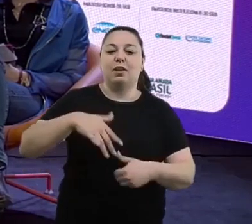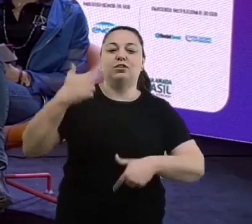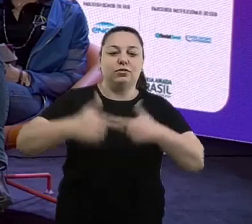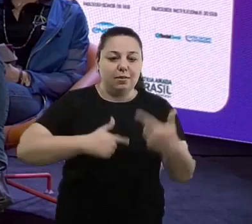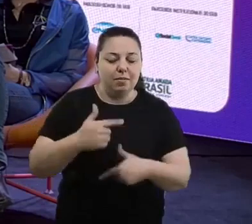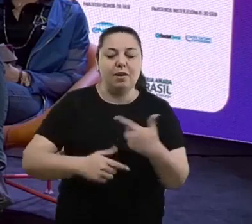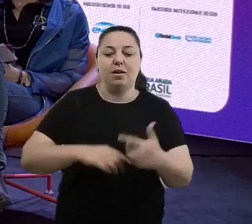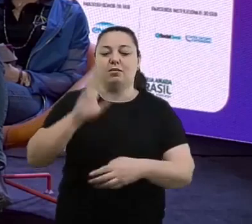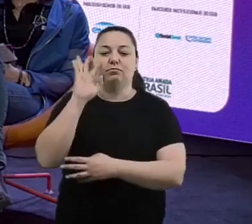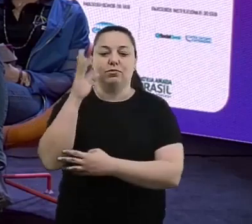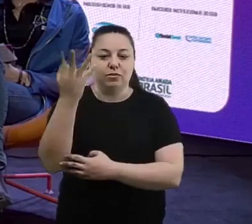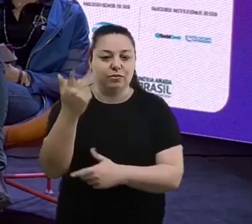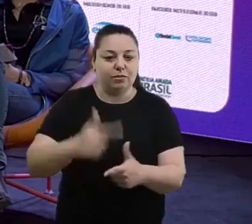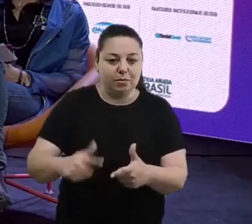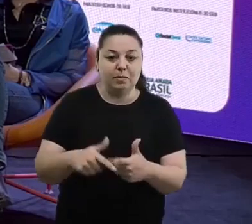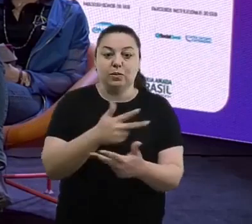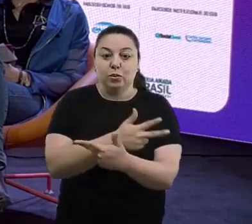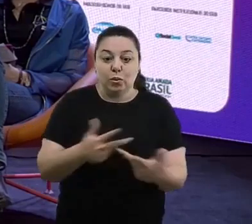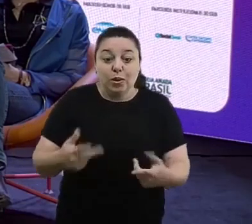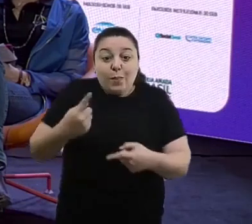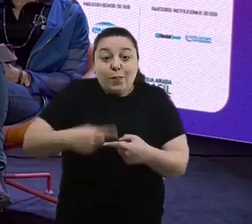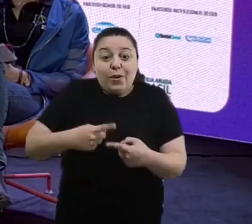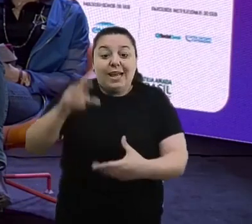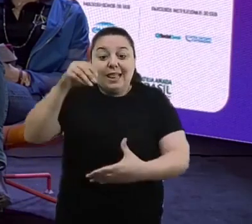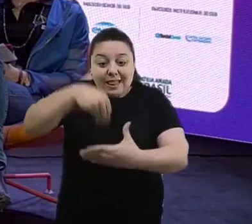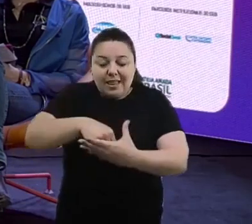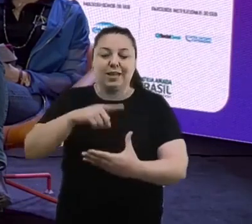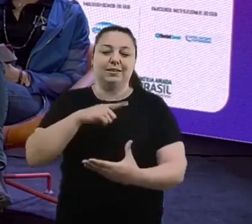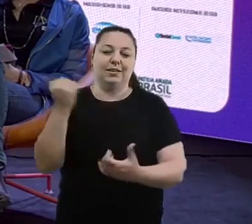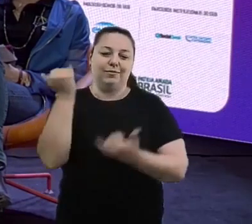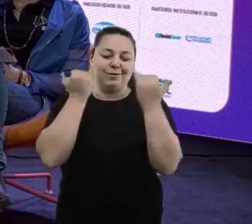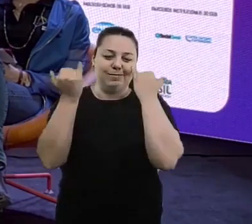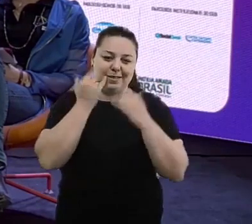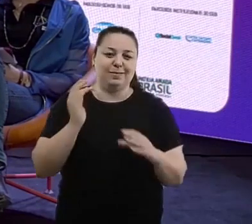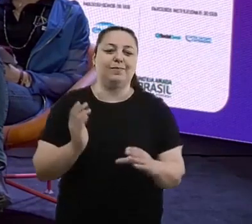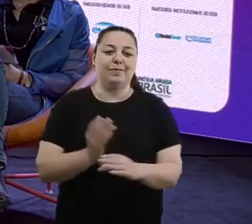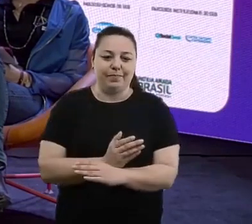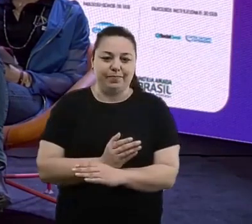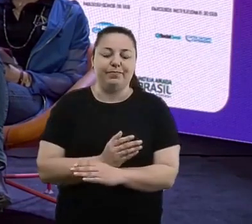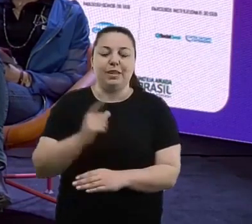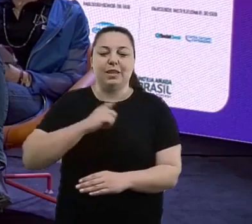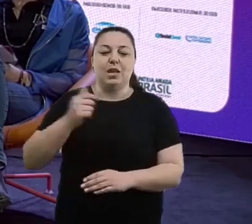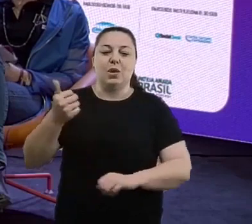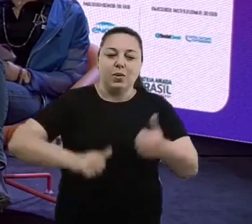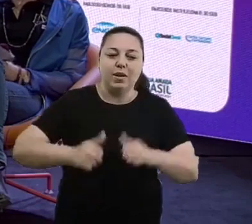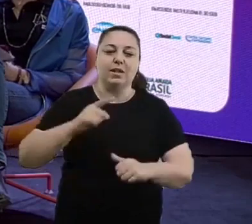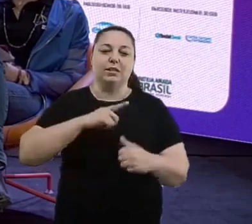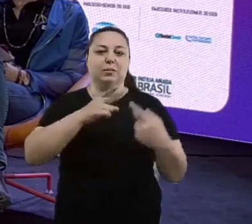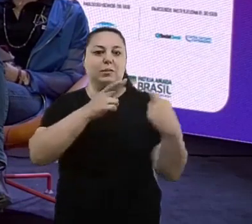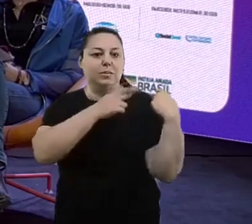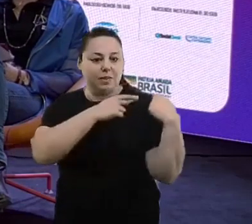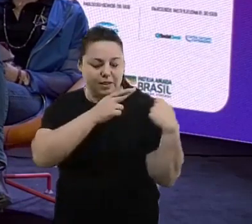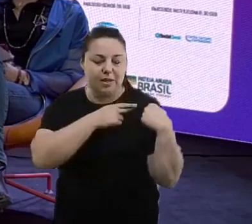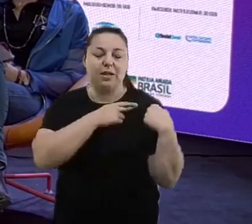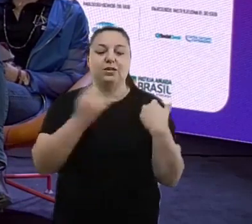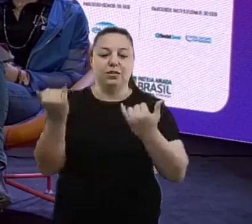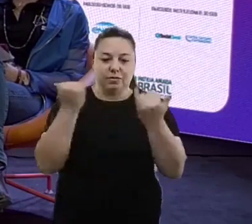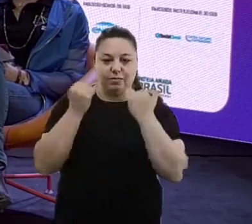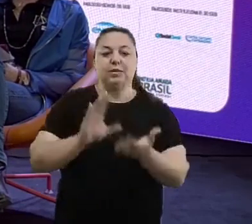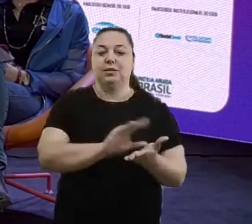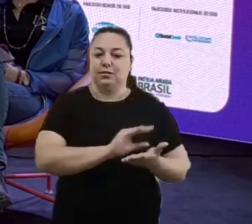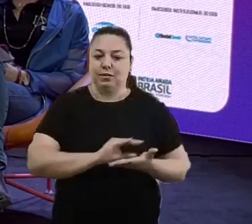muito interessante sobre o que aconteceu na greve dos caminhoneiros, talvez seja um dos exemplos mais recentes de risco ao abastecimento. Foi uma greve